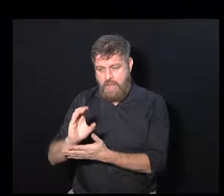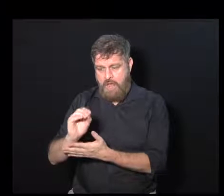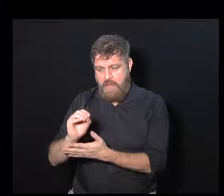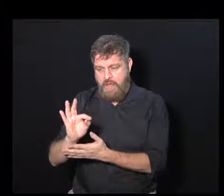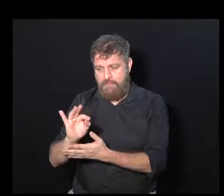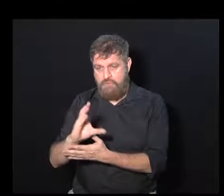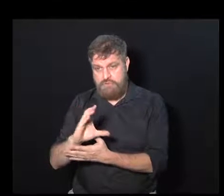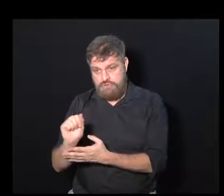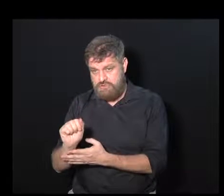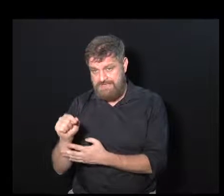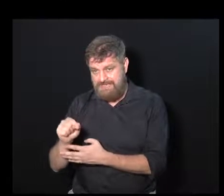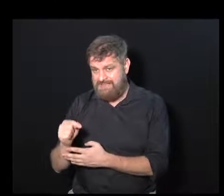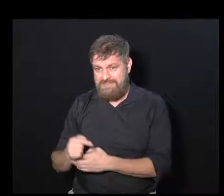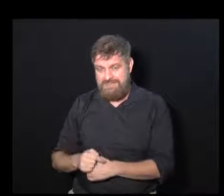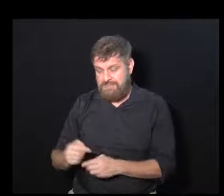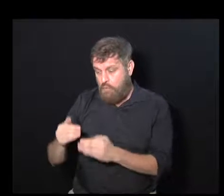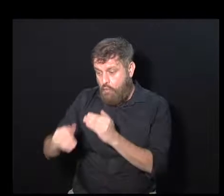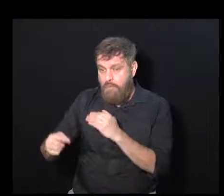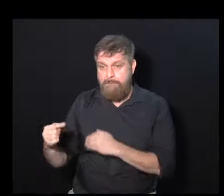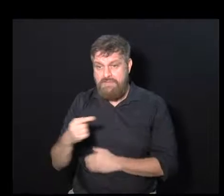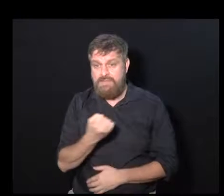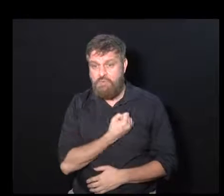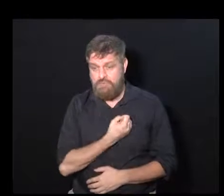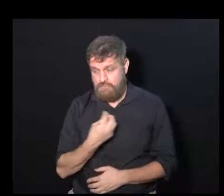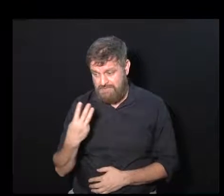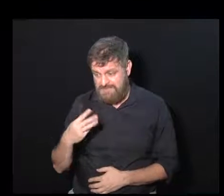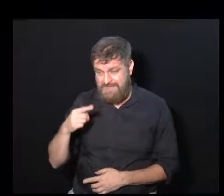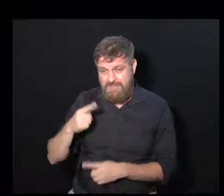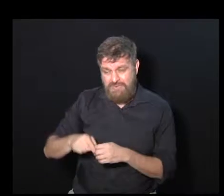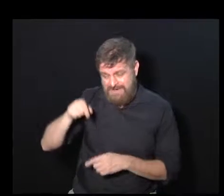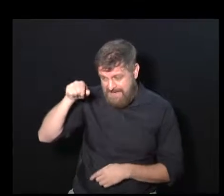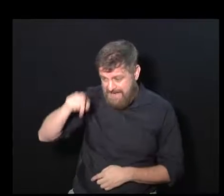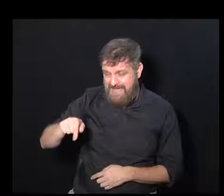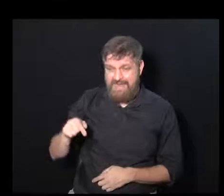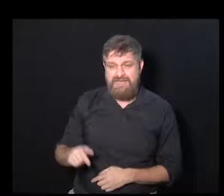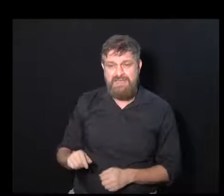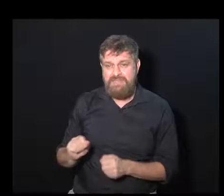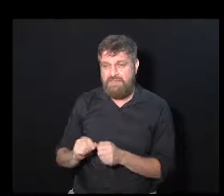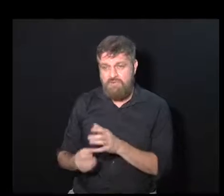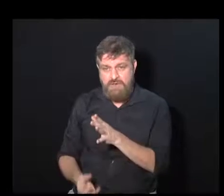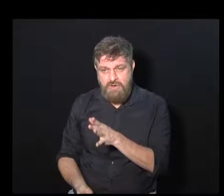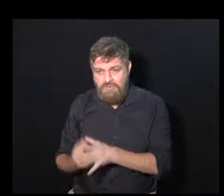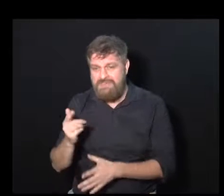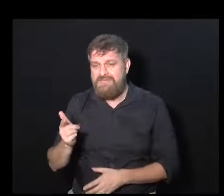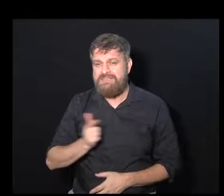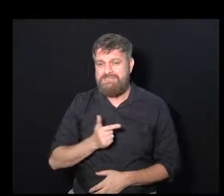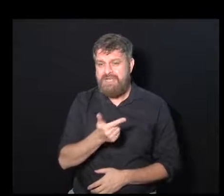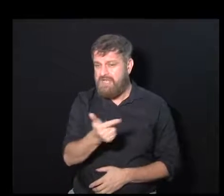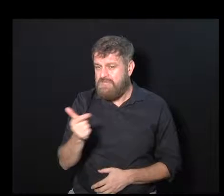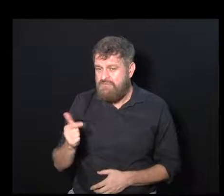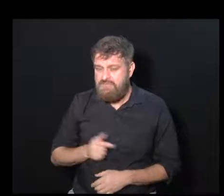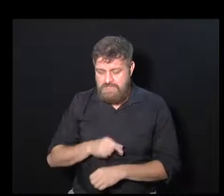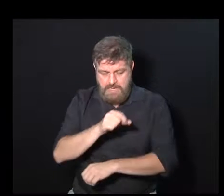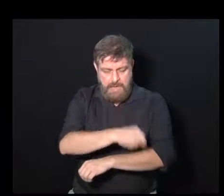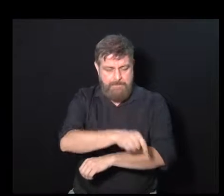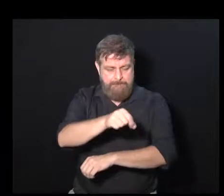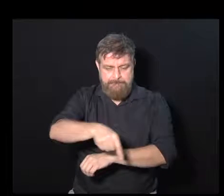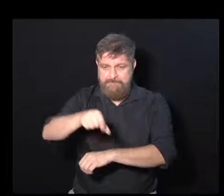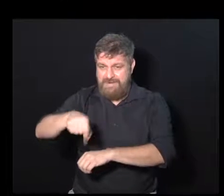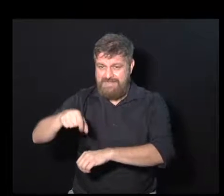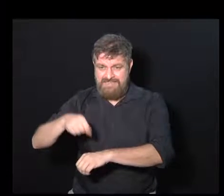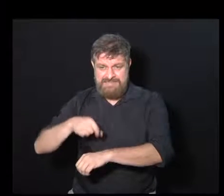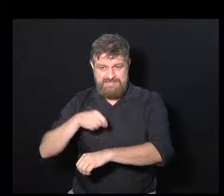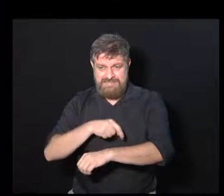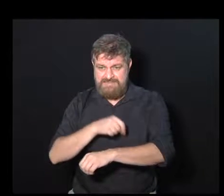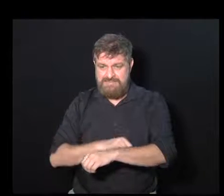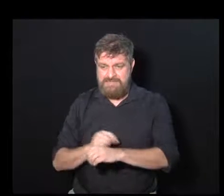hoje a farmácia viva modelo 3, porque não é feito através de todo o cultivo que é feito o